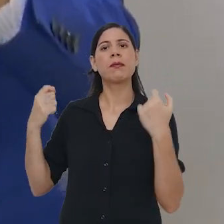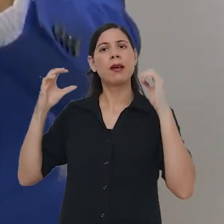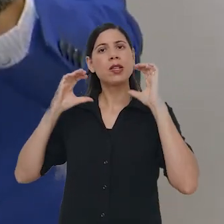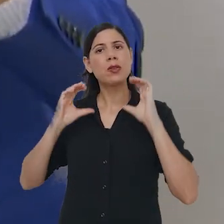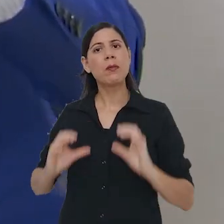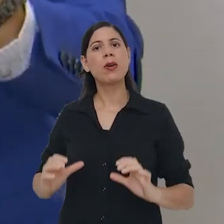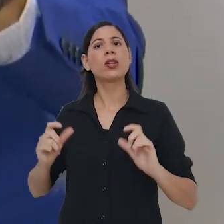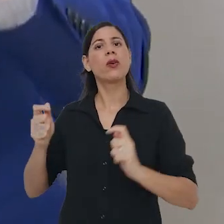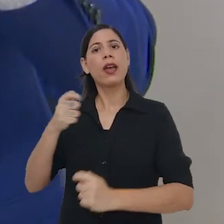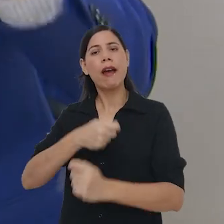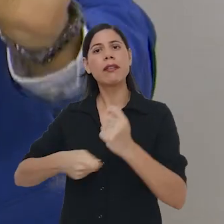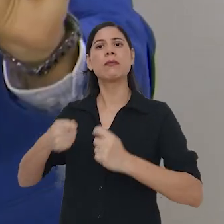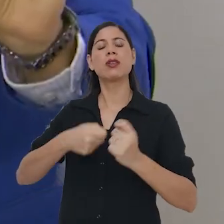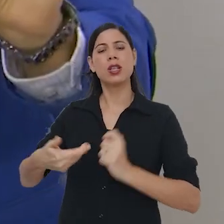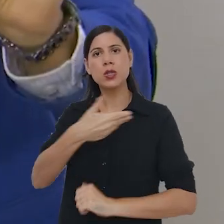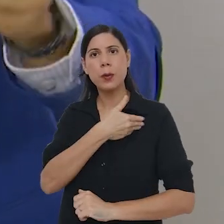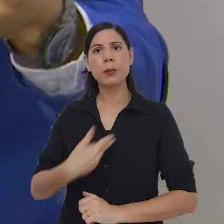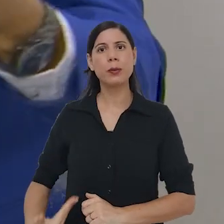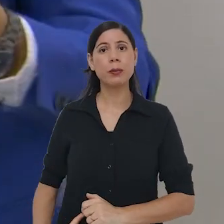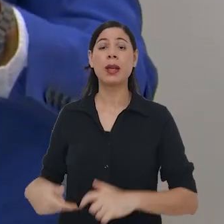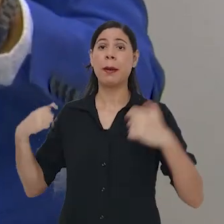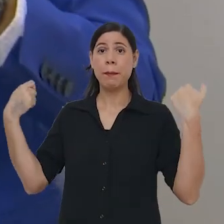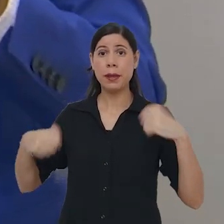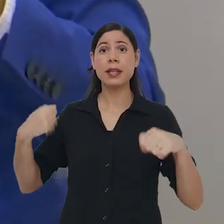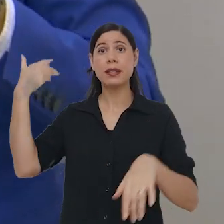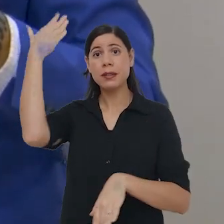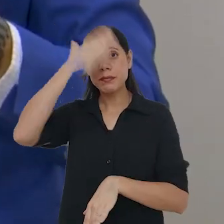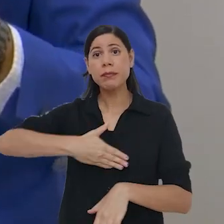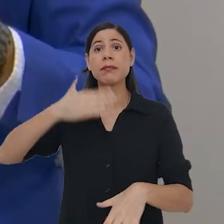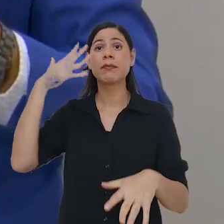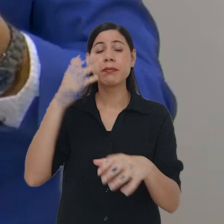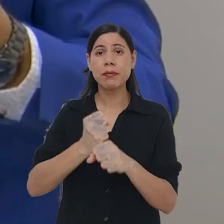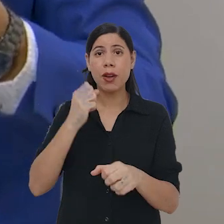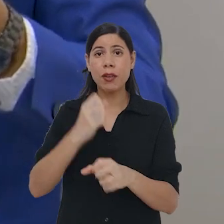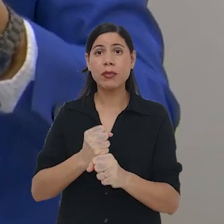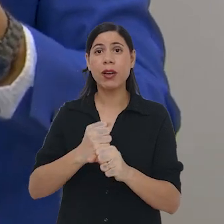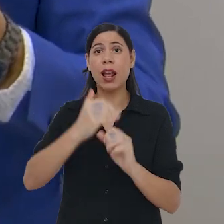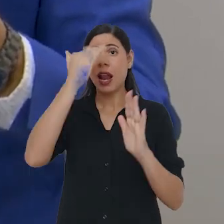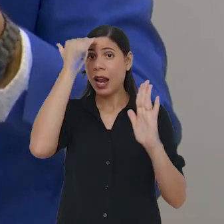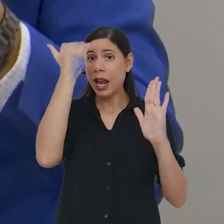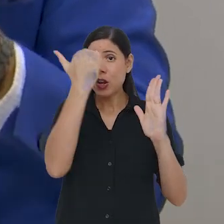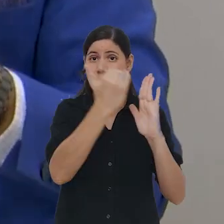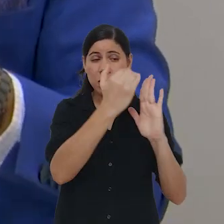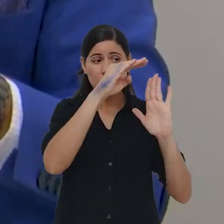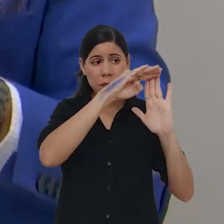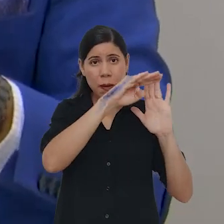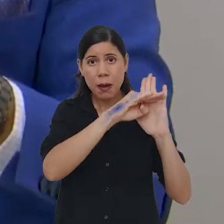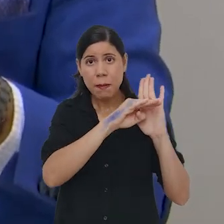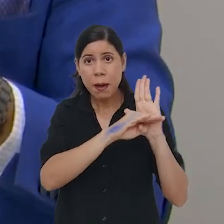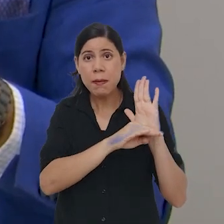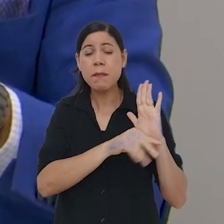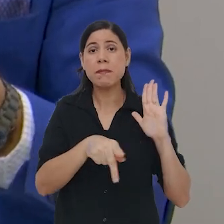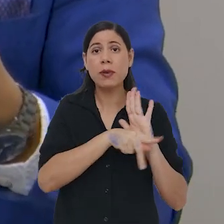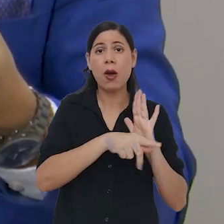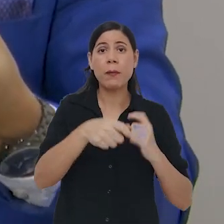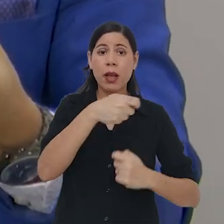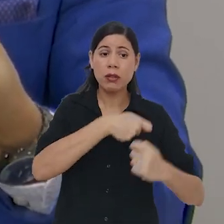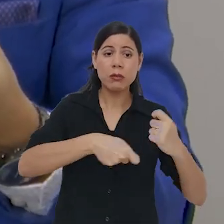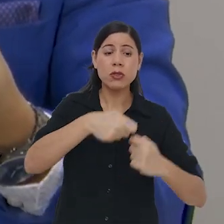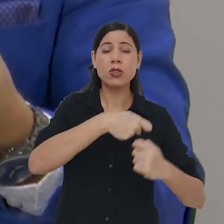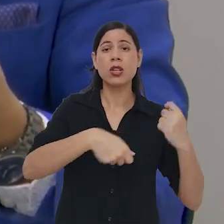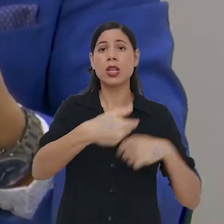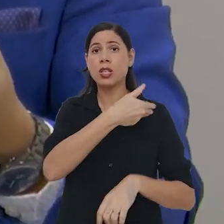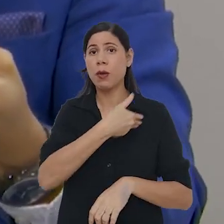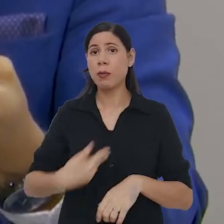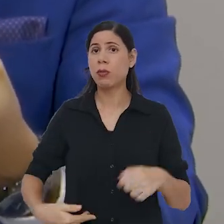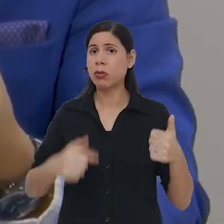comportar como se a administração pública elas fossem. Então vão ter que prestar contas, vão ter que respeitar os princípios da administração pública,